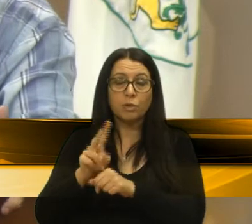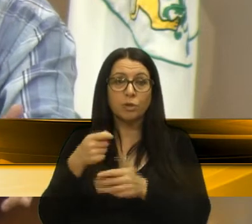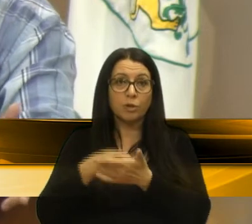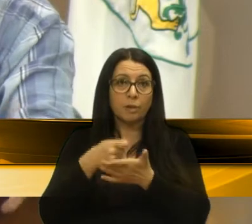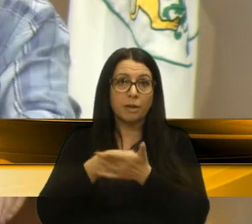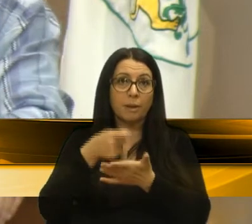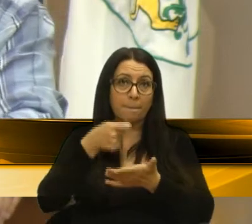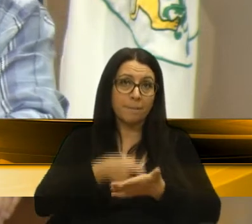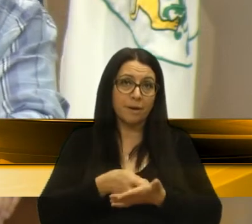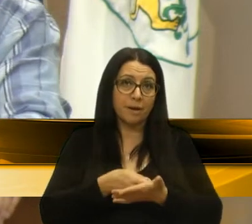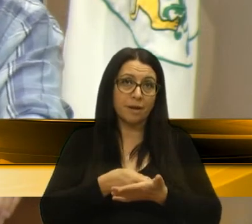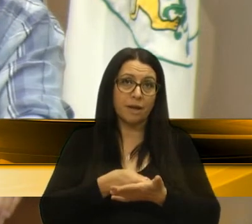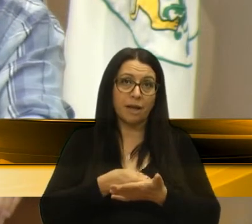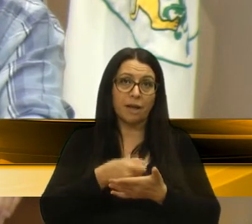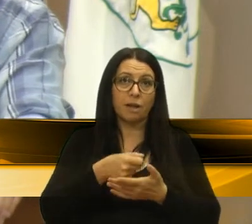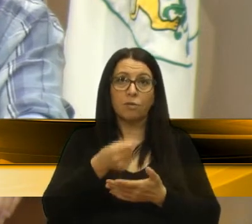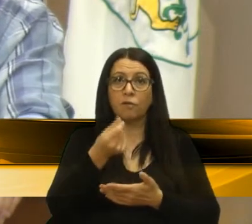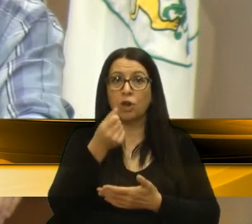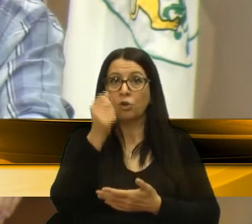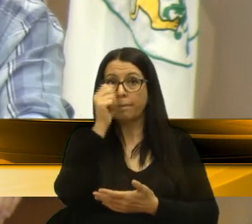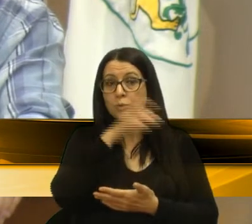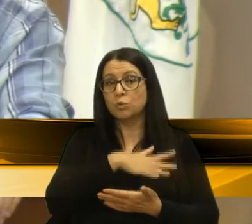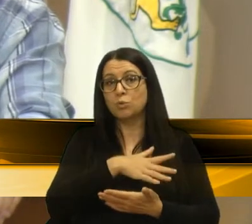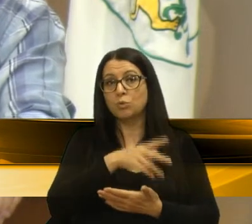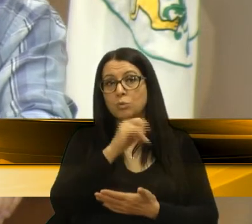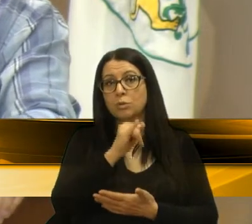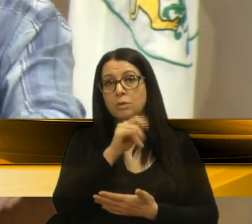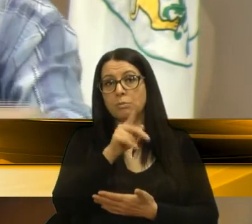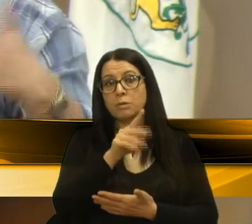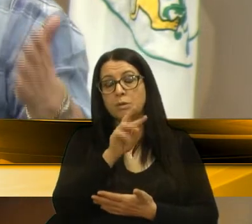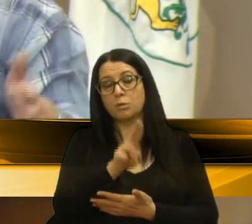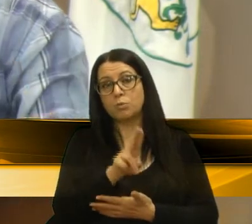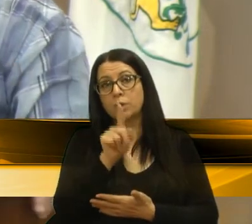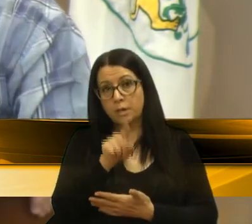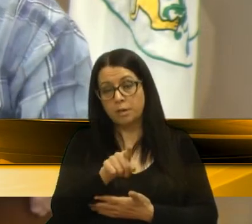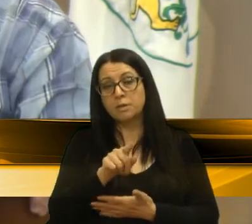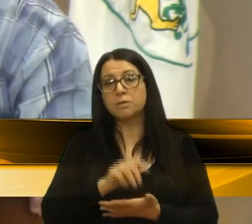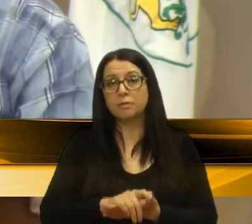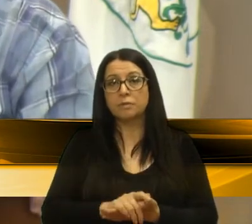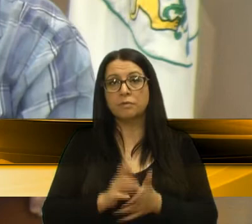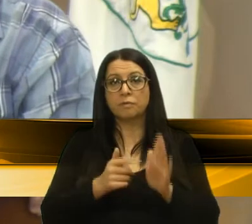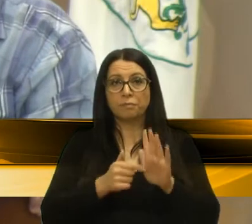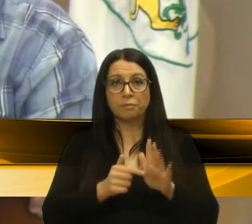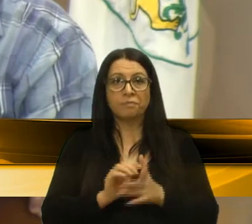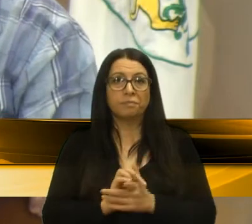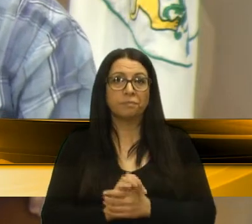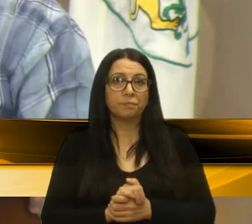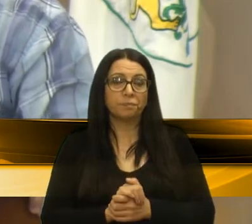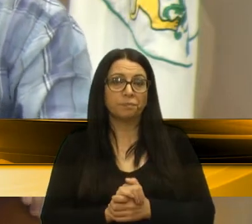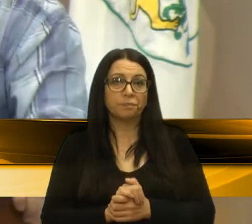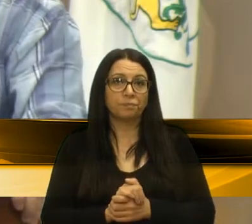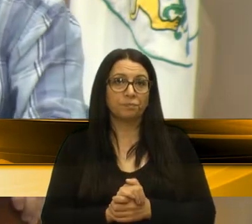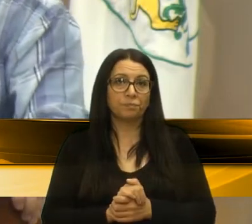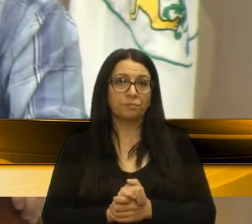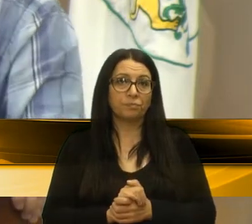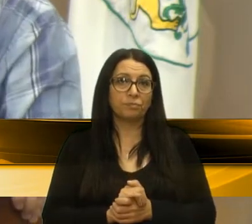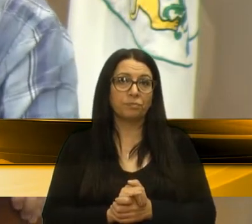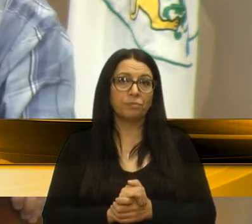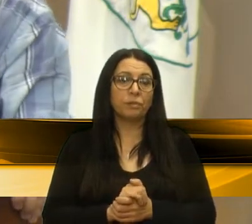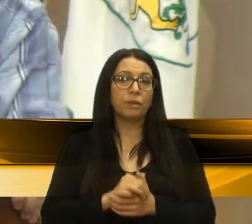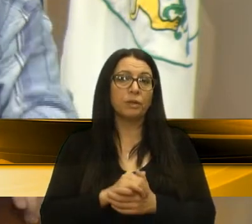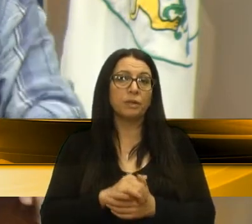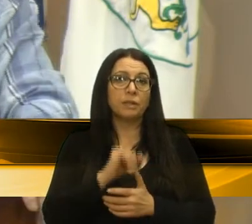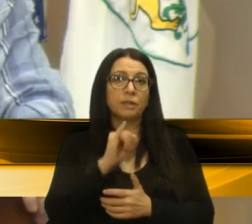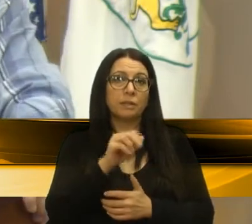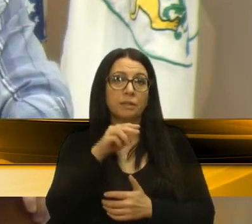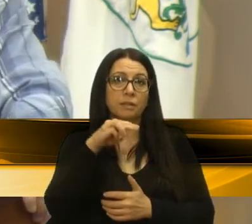pagar valores astronômicos do iptu então essa questão foi colocada ali impacto de vizinhança é a mais